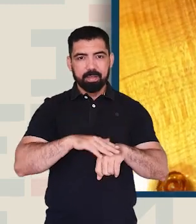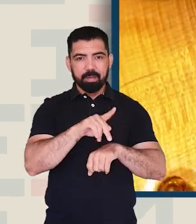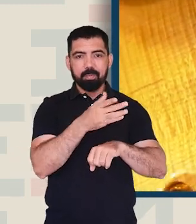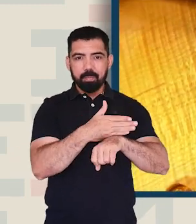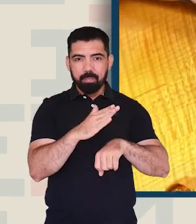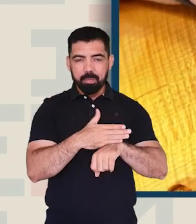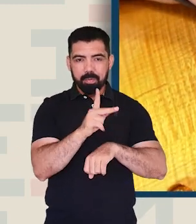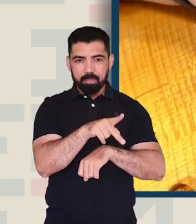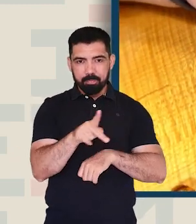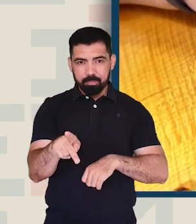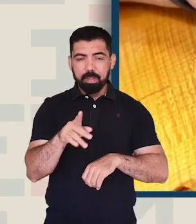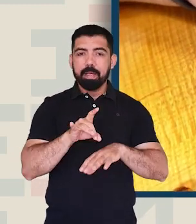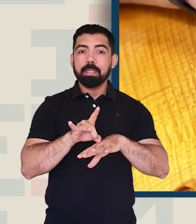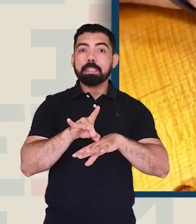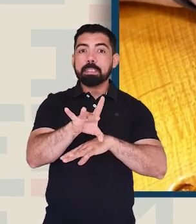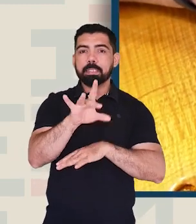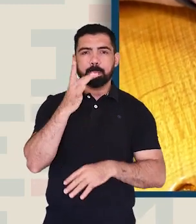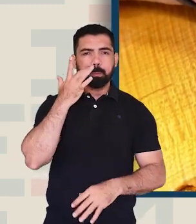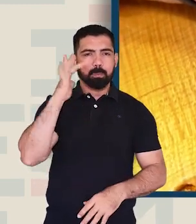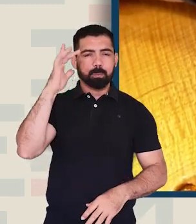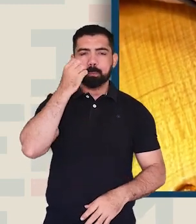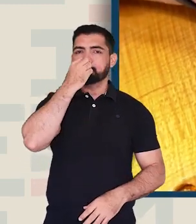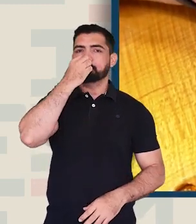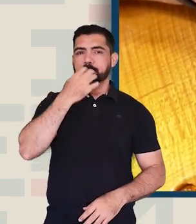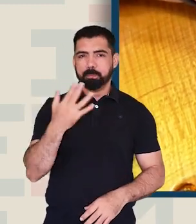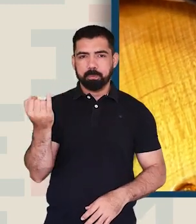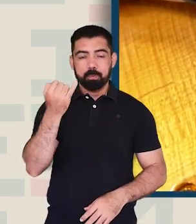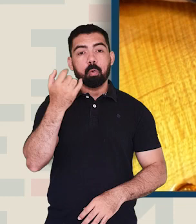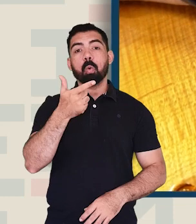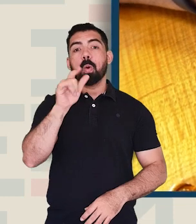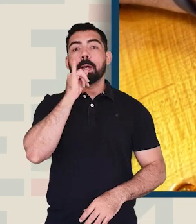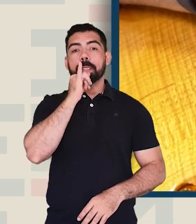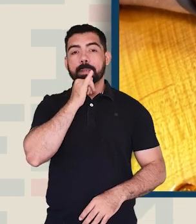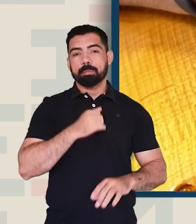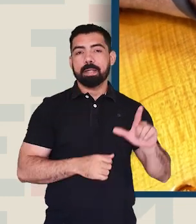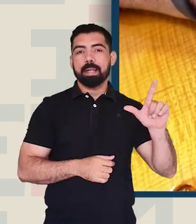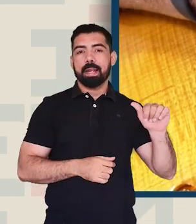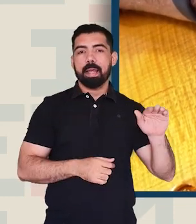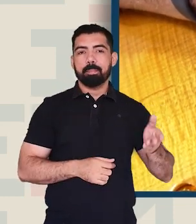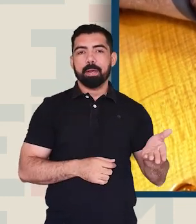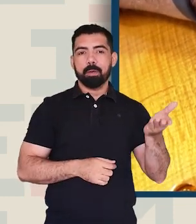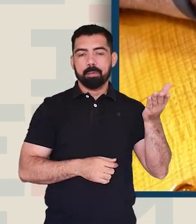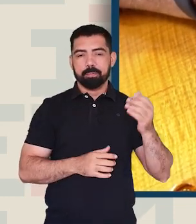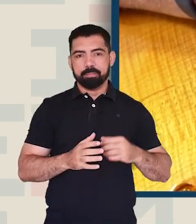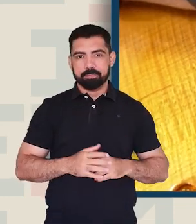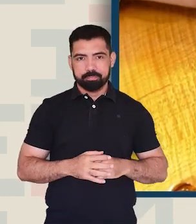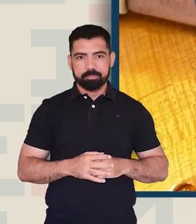Certo? Então, essa dica é uma dica de ouro. Então, vamos fazer em Lá maior. Estou em Lá.